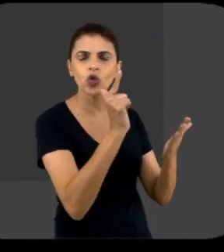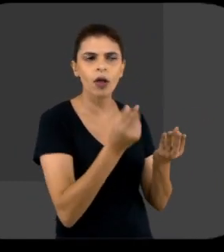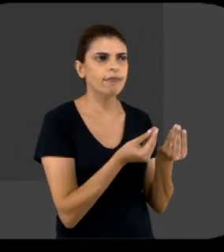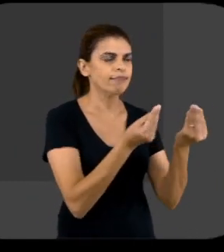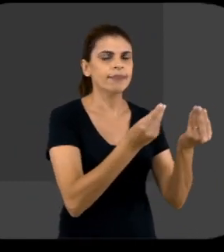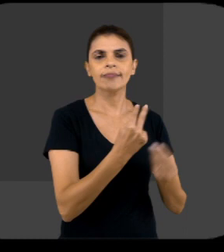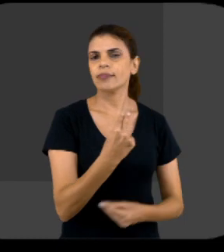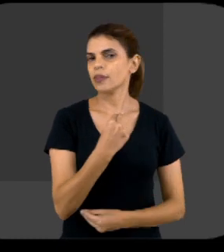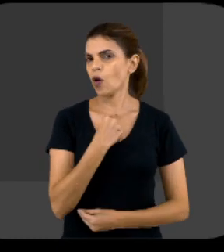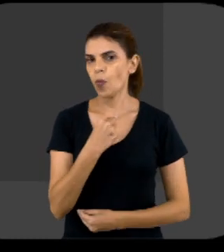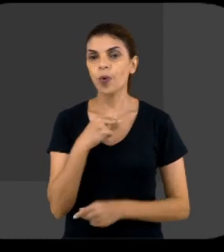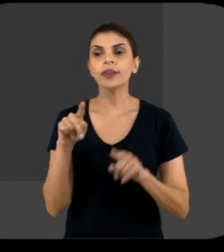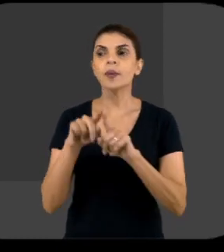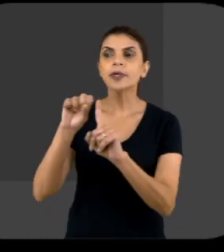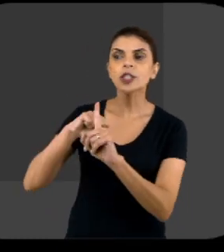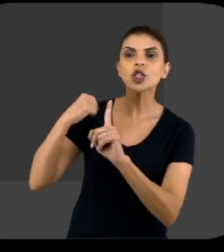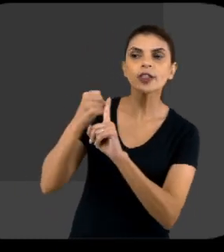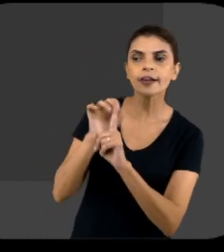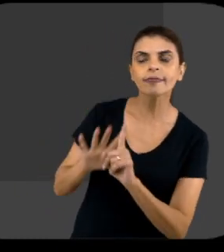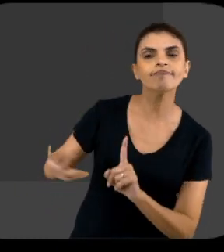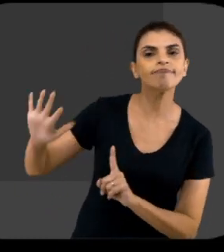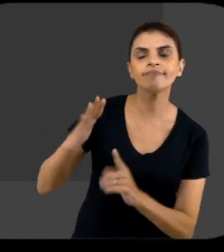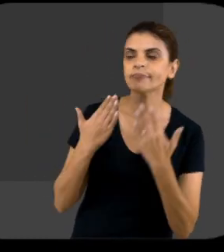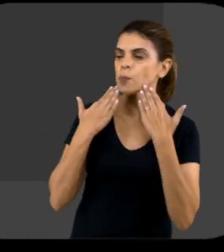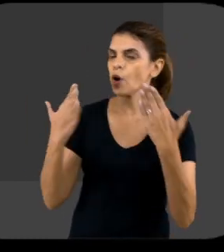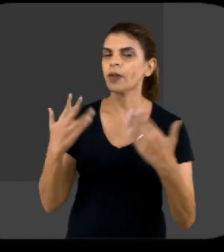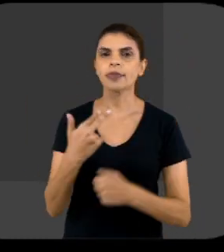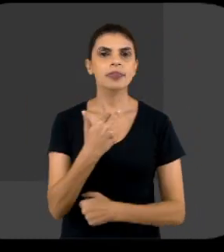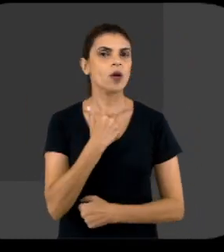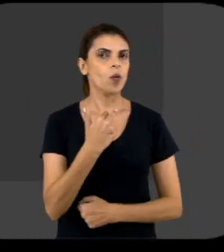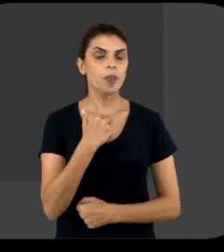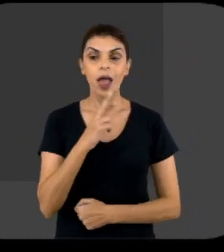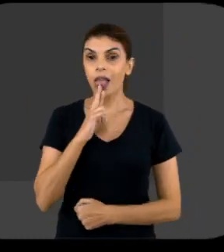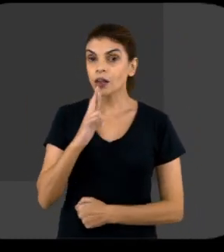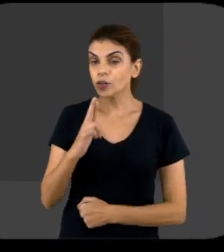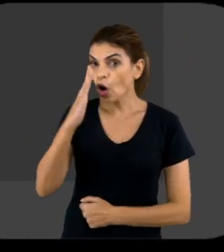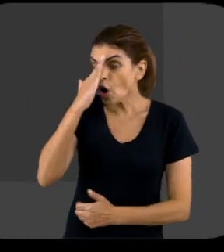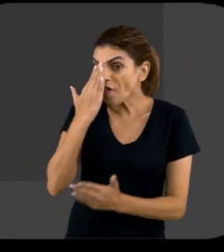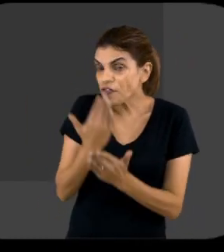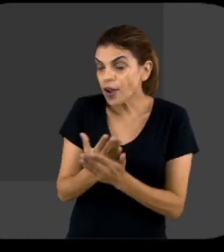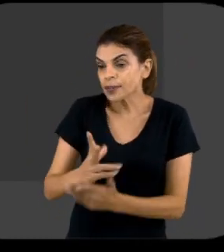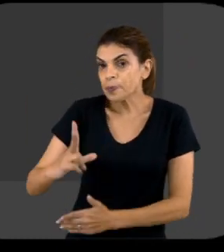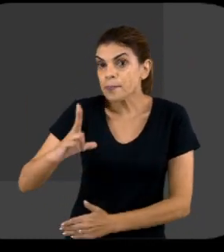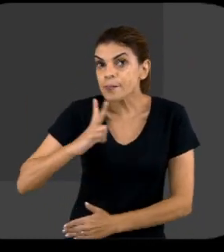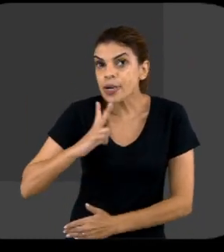quanto para a própria sociedade de maneira geral. Os resultados são,